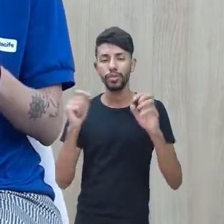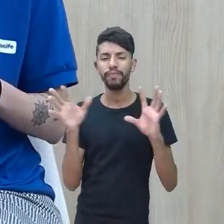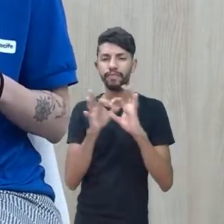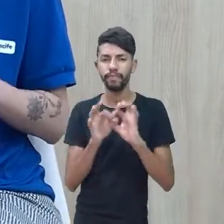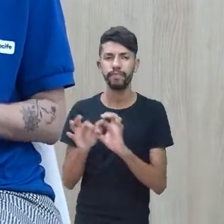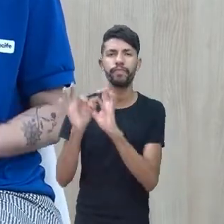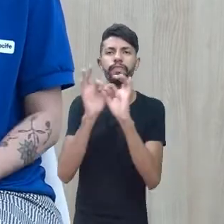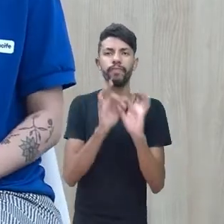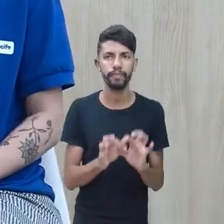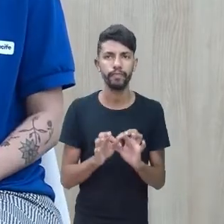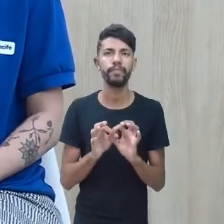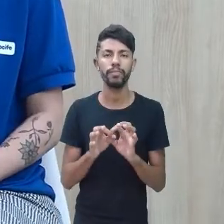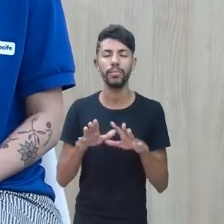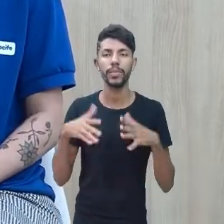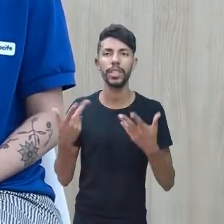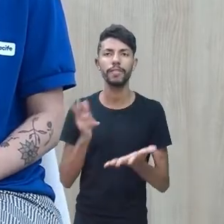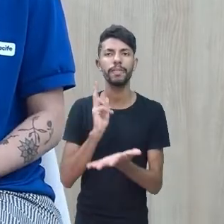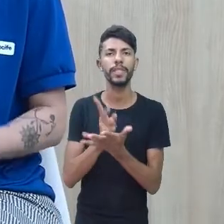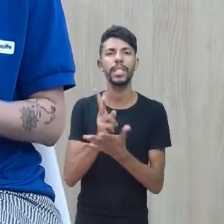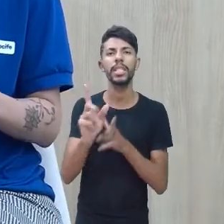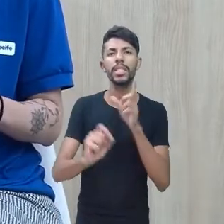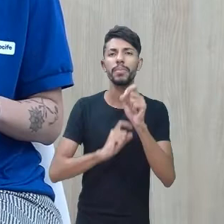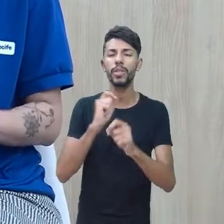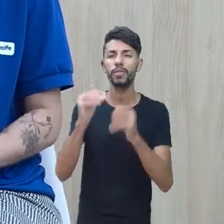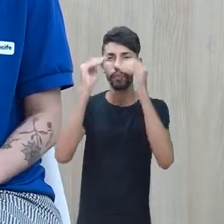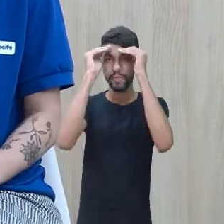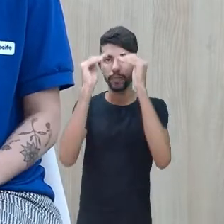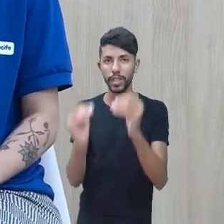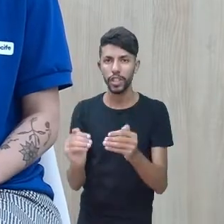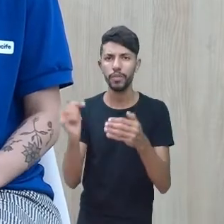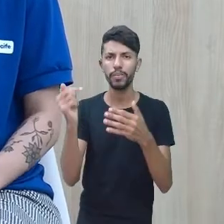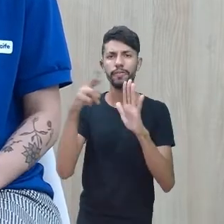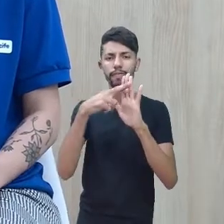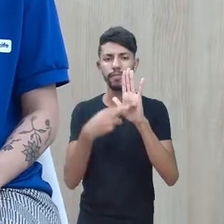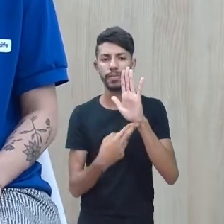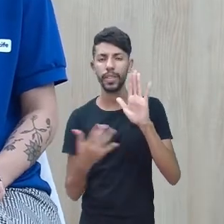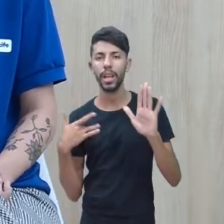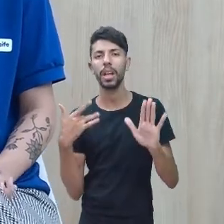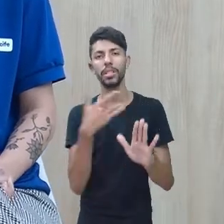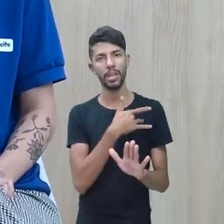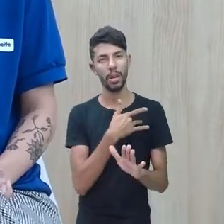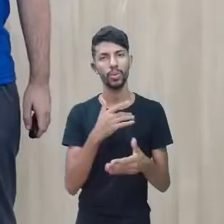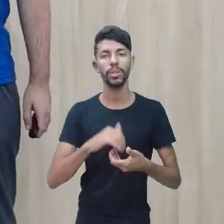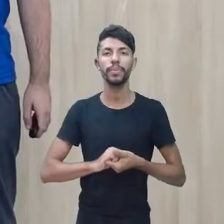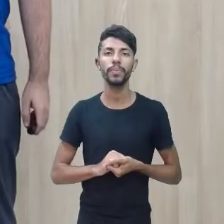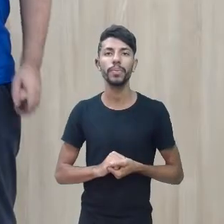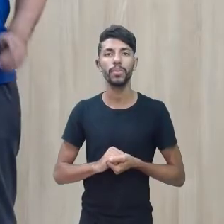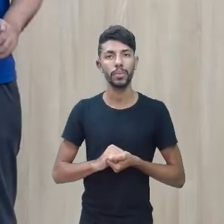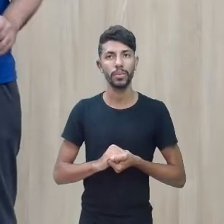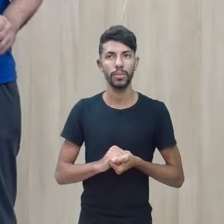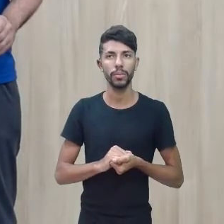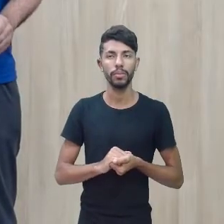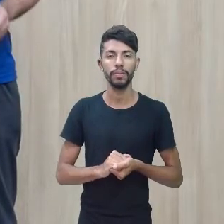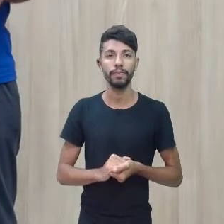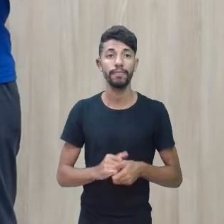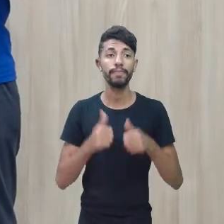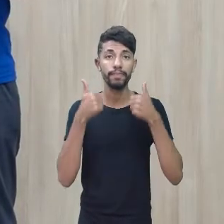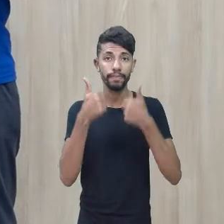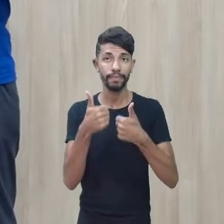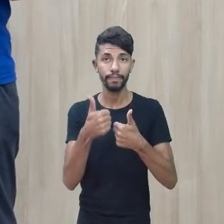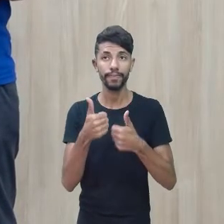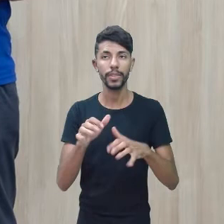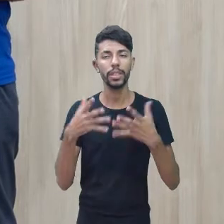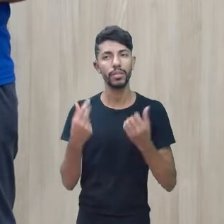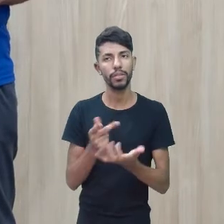e sempre eles respeitam essas regras sanitárias. Beleza, gente? Então,